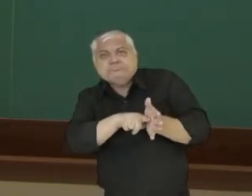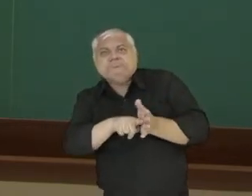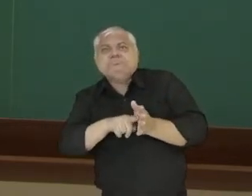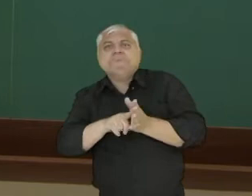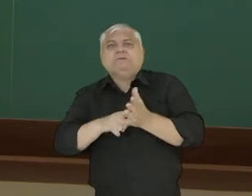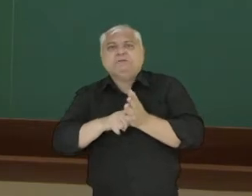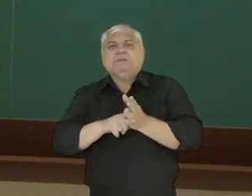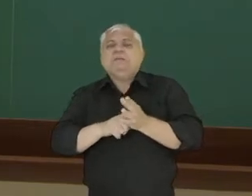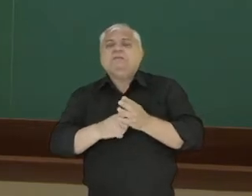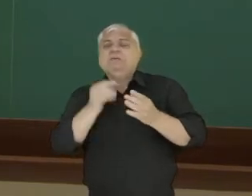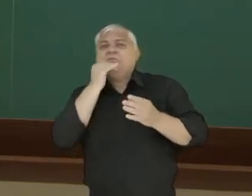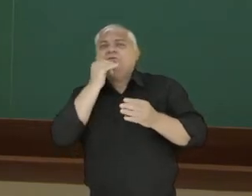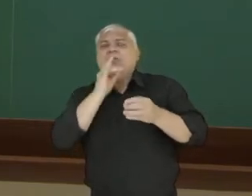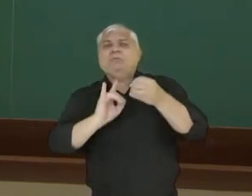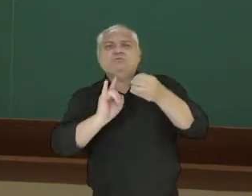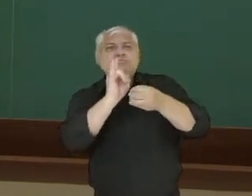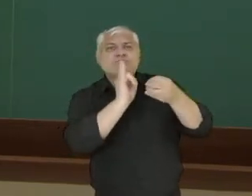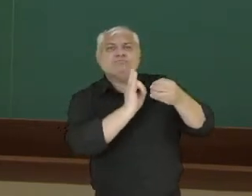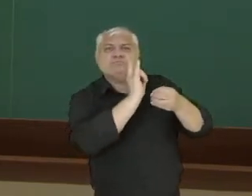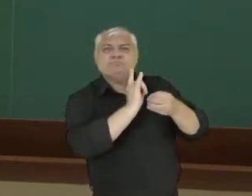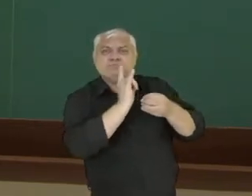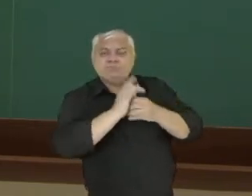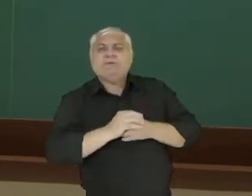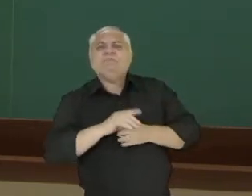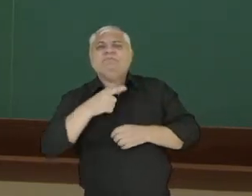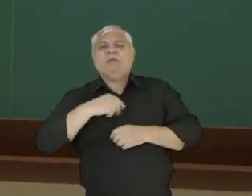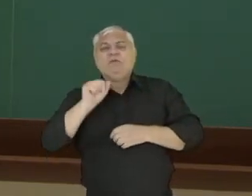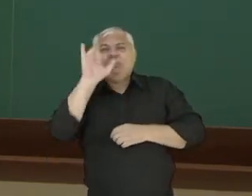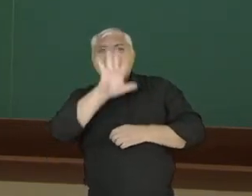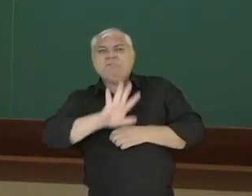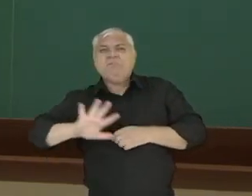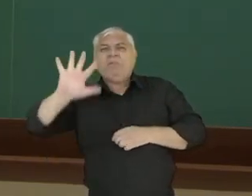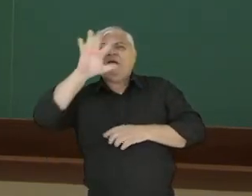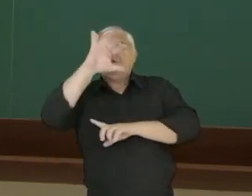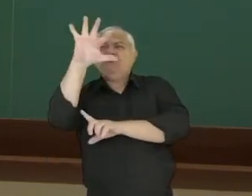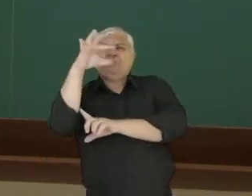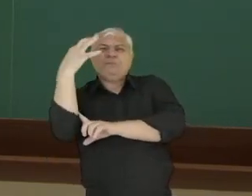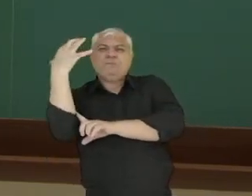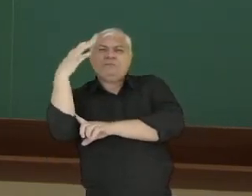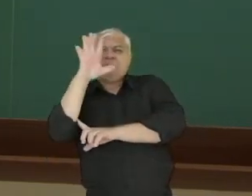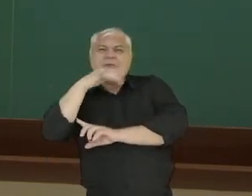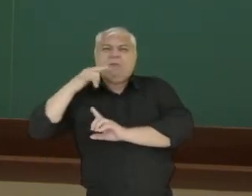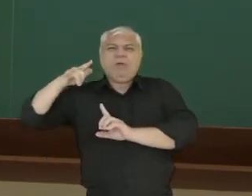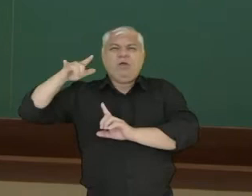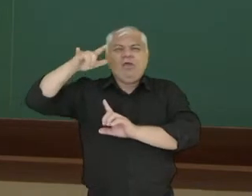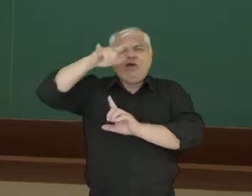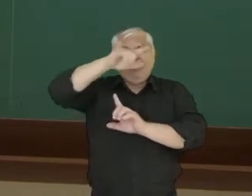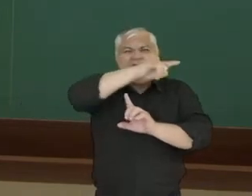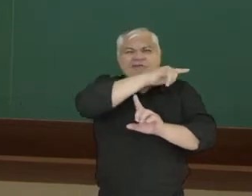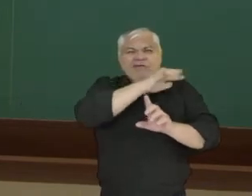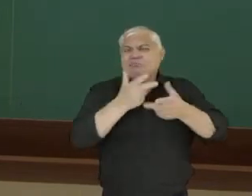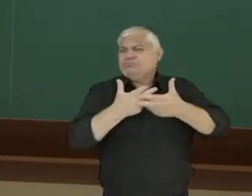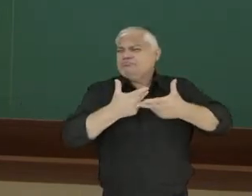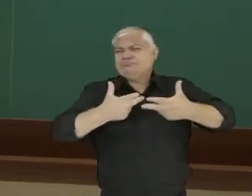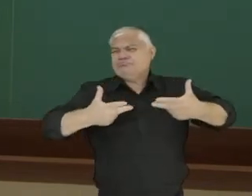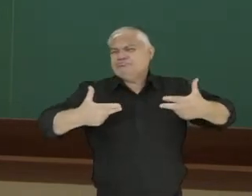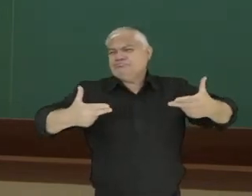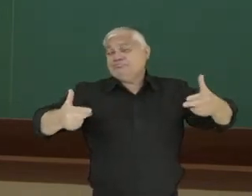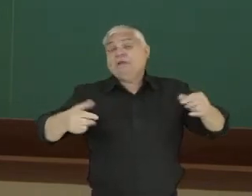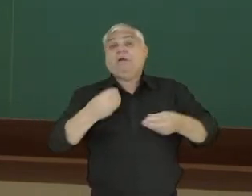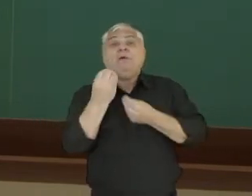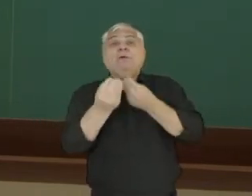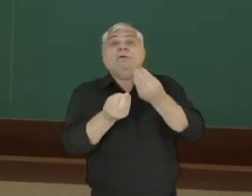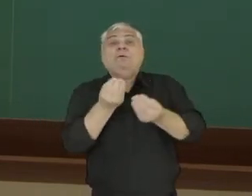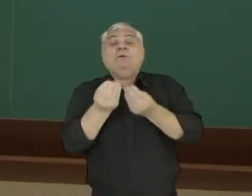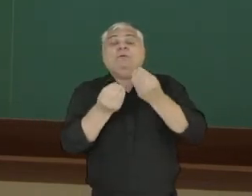das imagens que são obtidas, seja por meio de satélites, por meio dos sensores, do sensoriamento remoto, e como